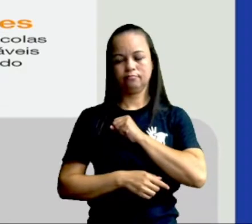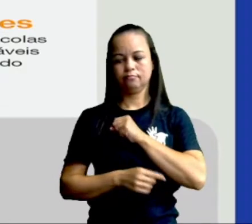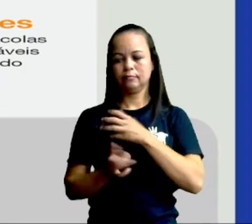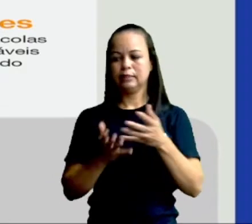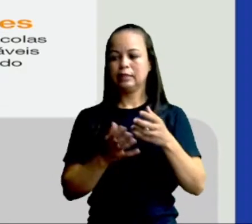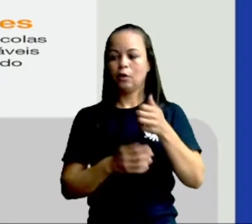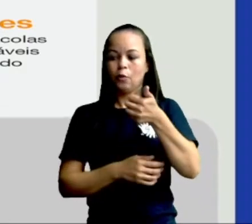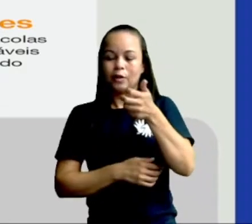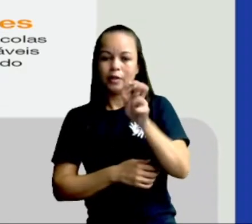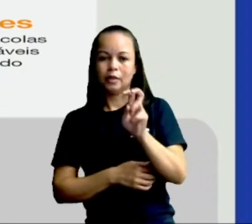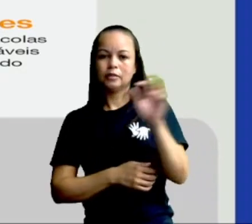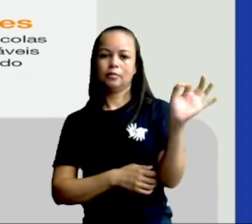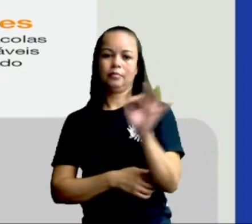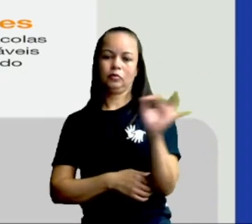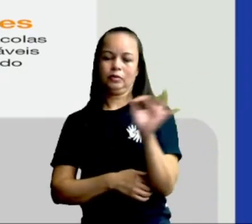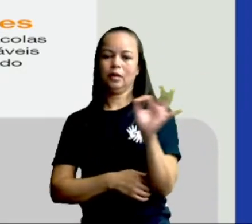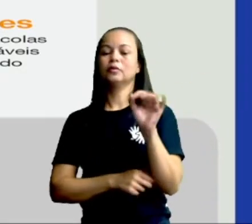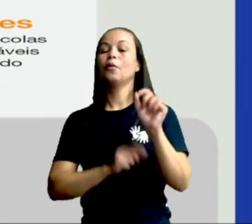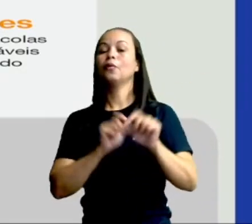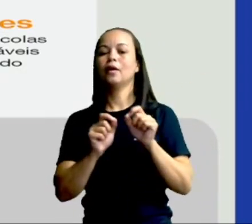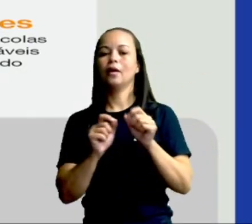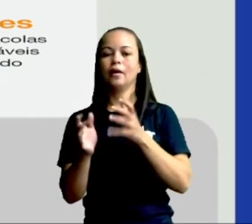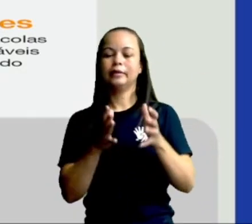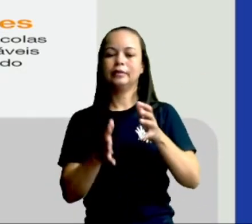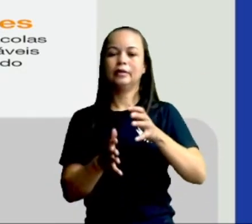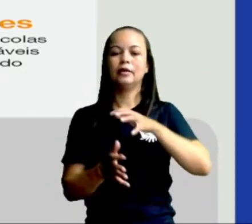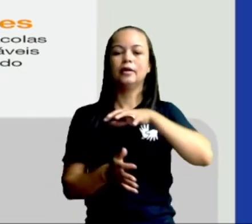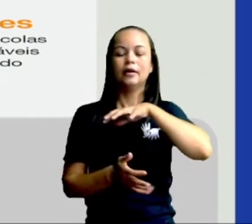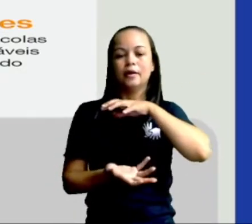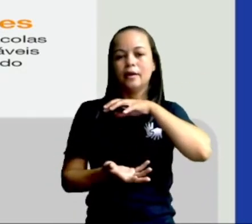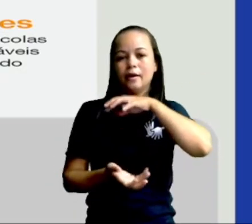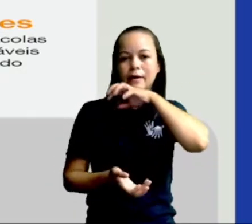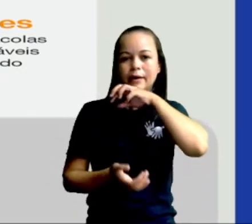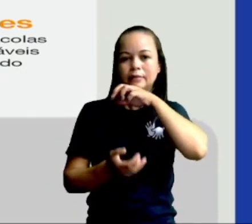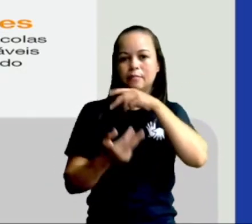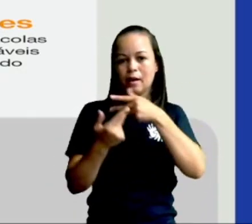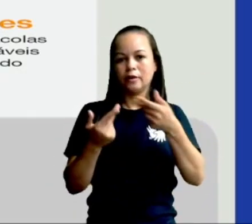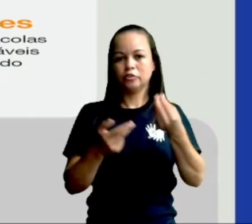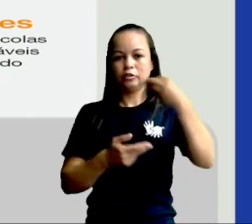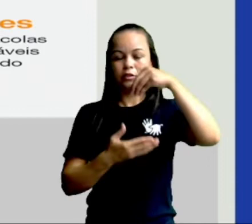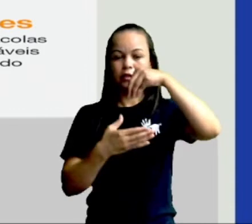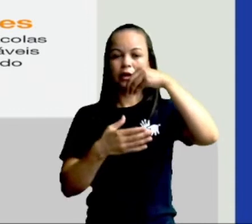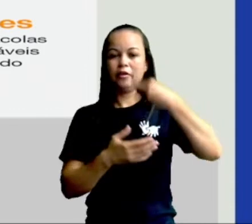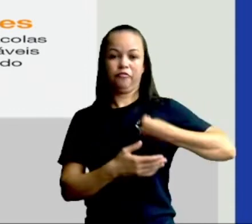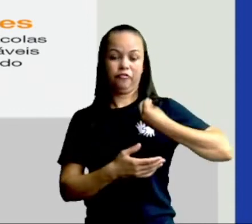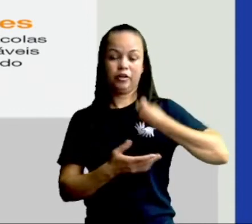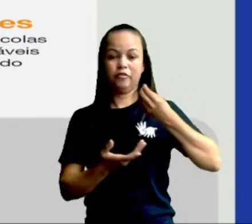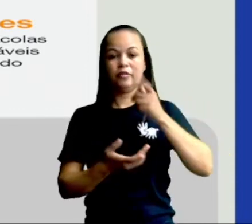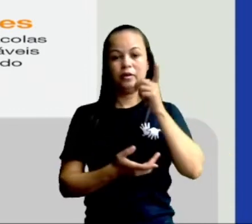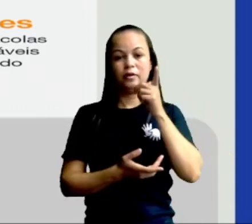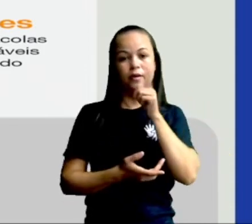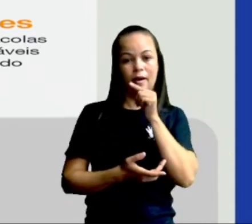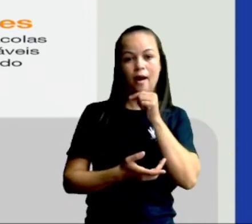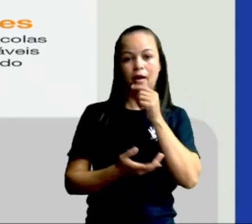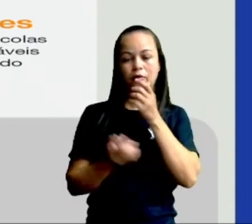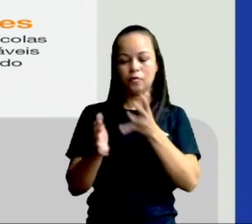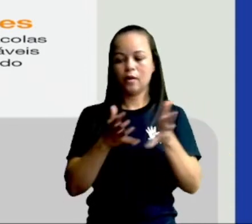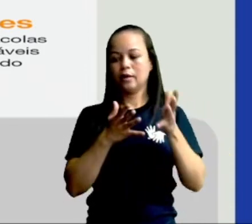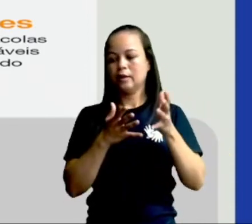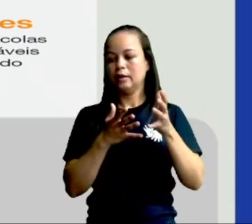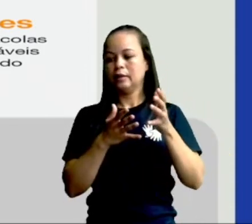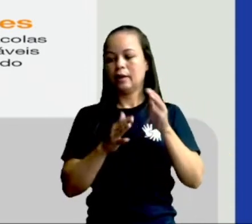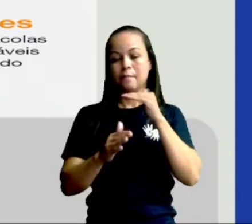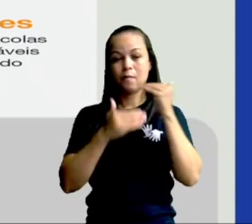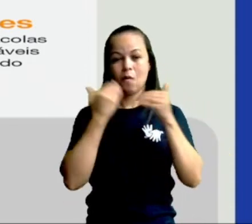ó, é a estimativa de espécies marinhas em extinção por causa da poluição com plástico,